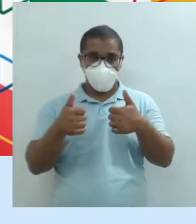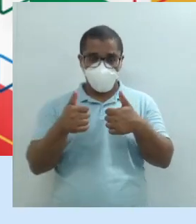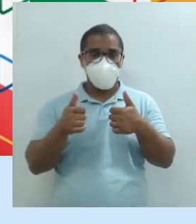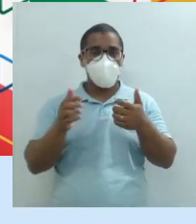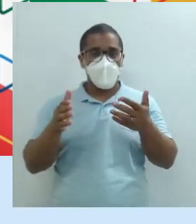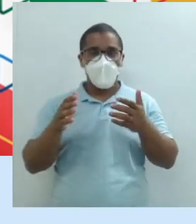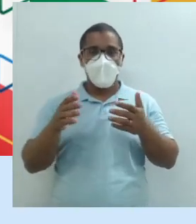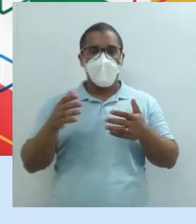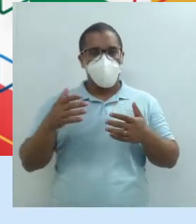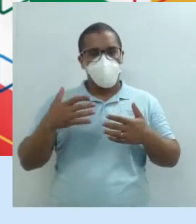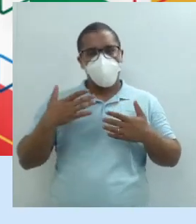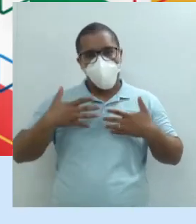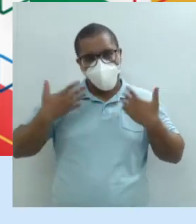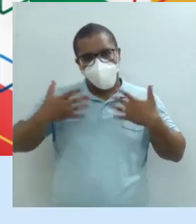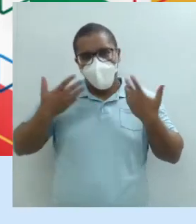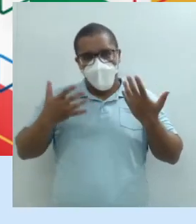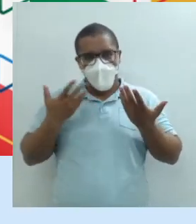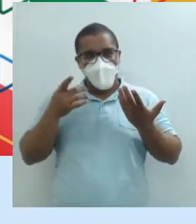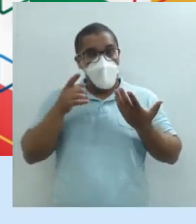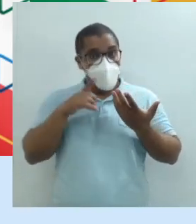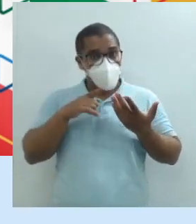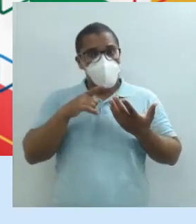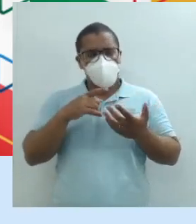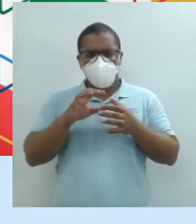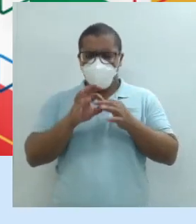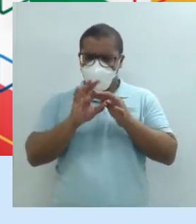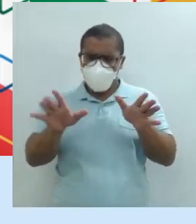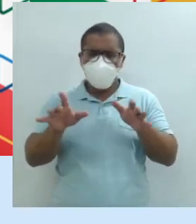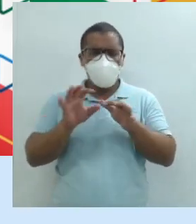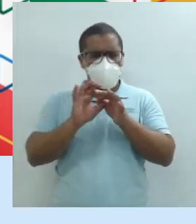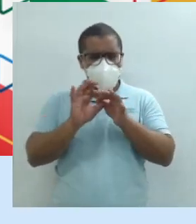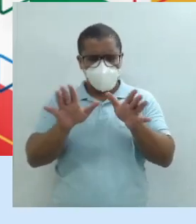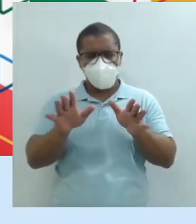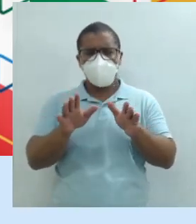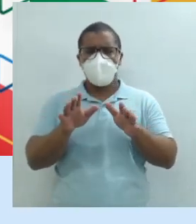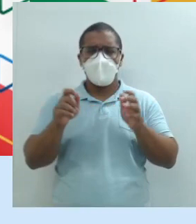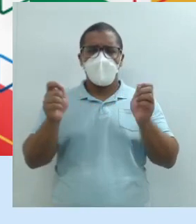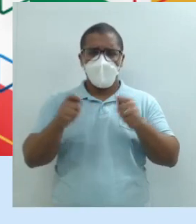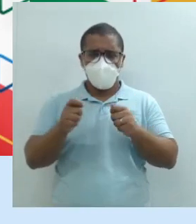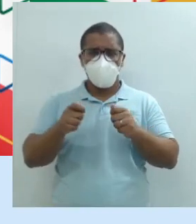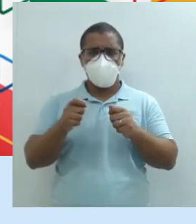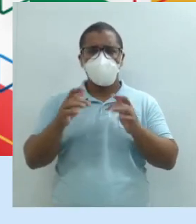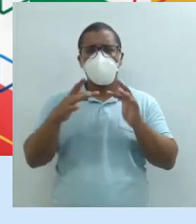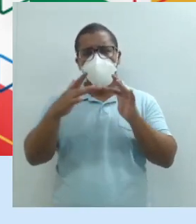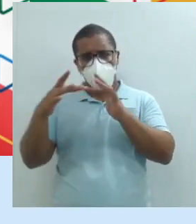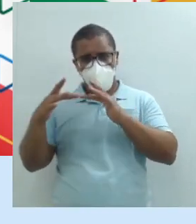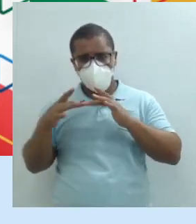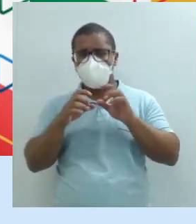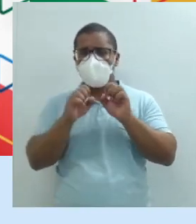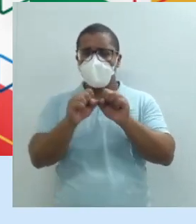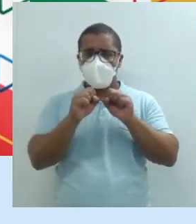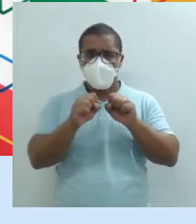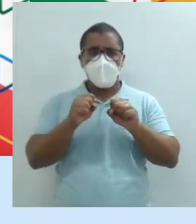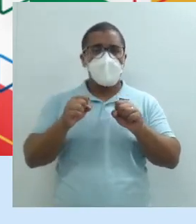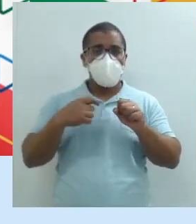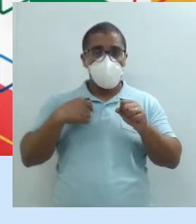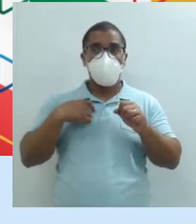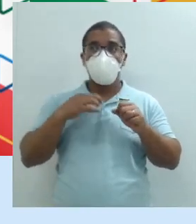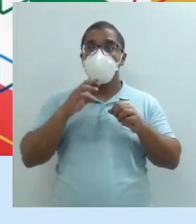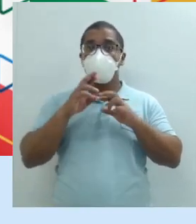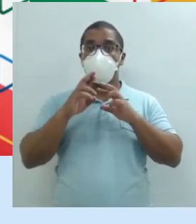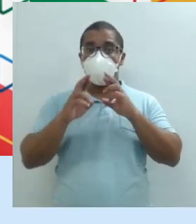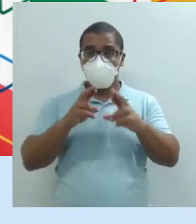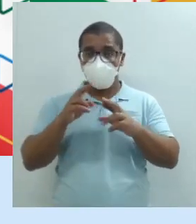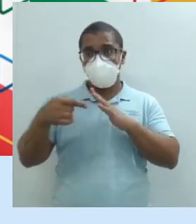Mais divertido. Então fiquem à vontade, né, para fazer esse contato, sempre posso,